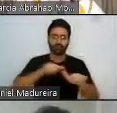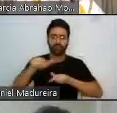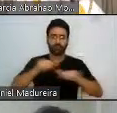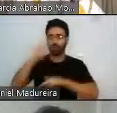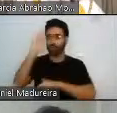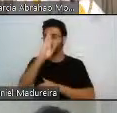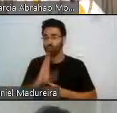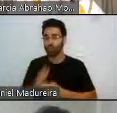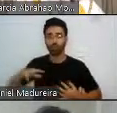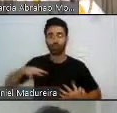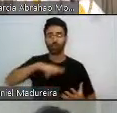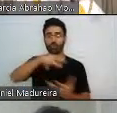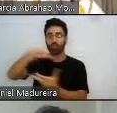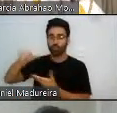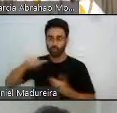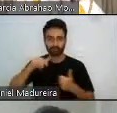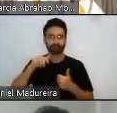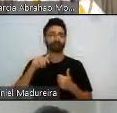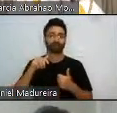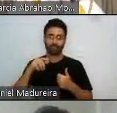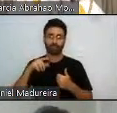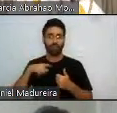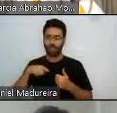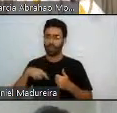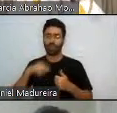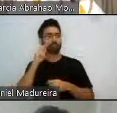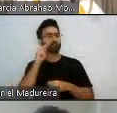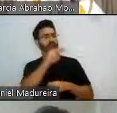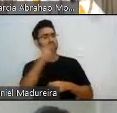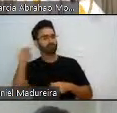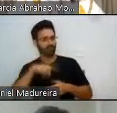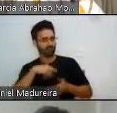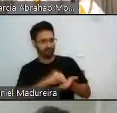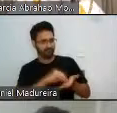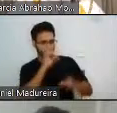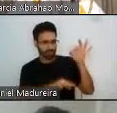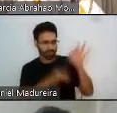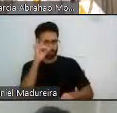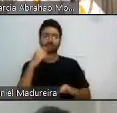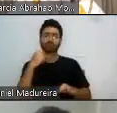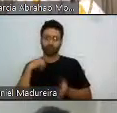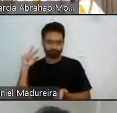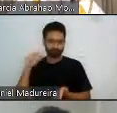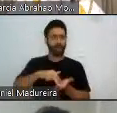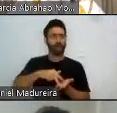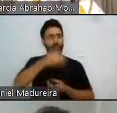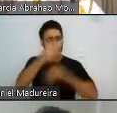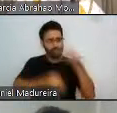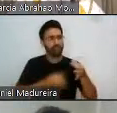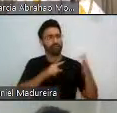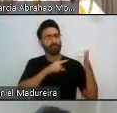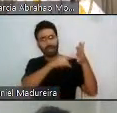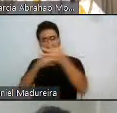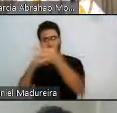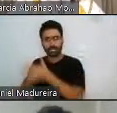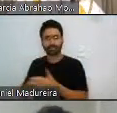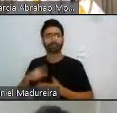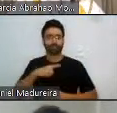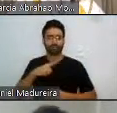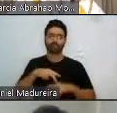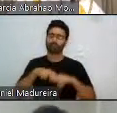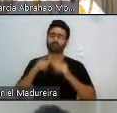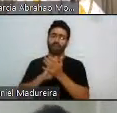se posicionando contra várias injustiças que ocorrem no nosso planeta. Parabéns, professor. Estamos